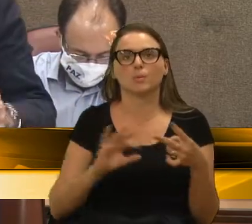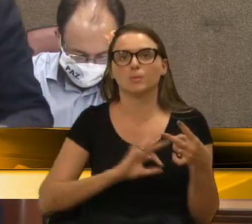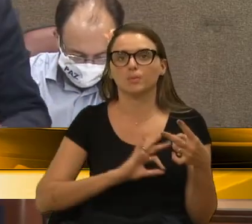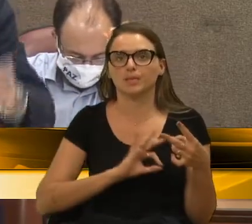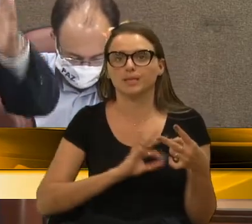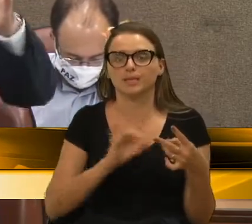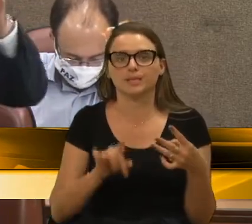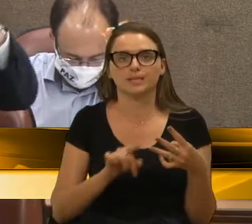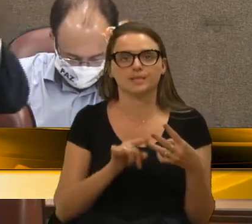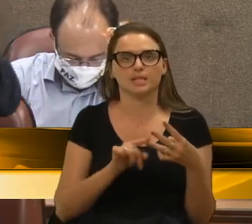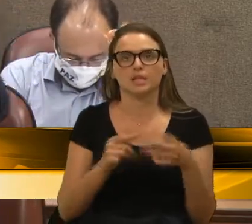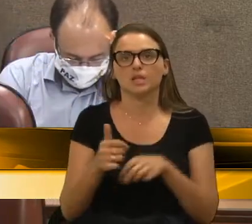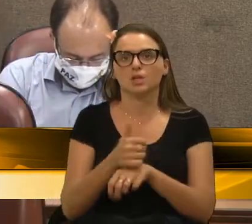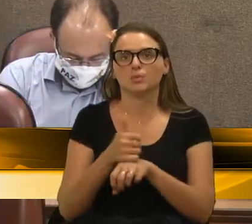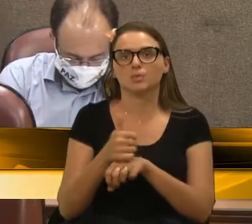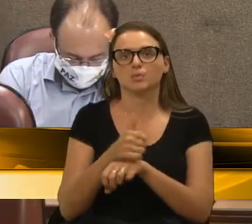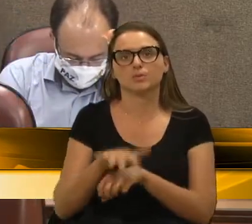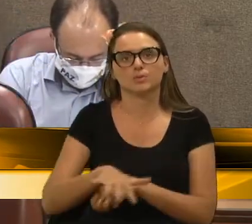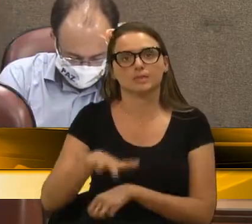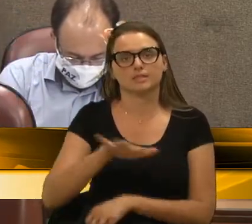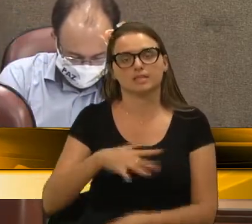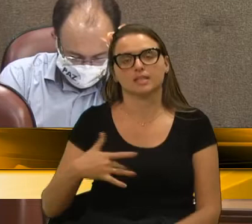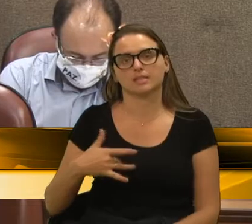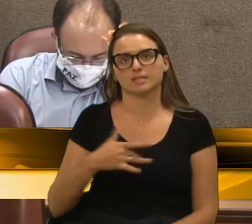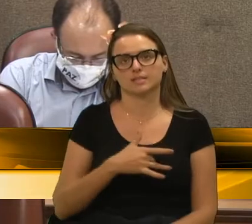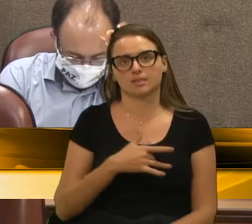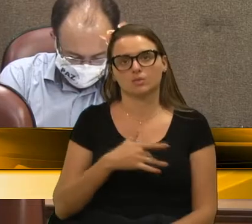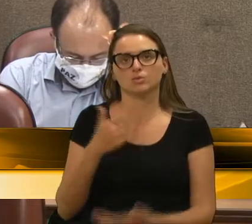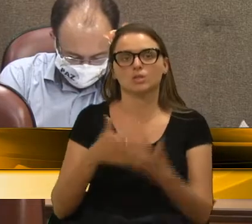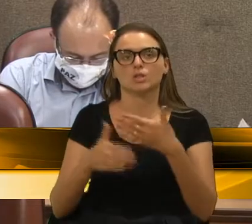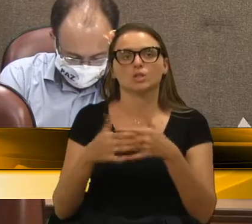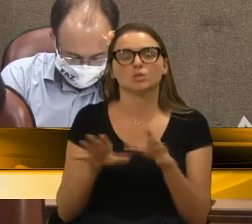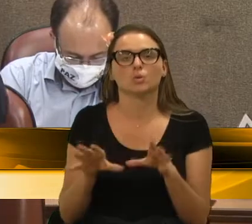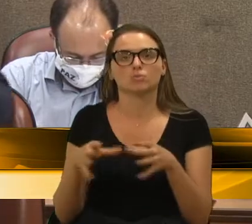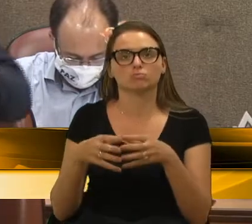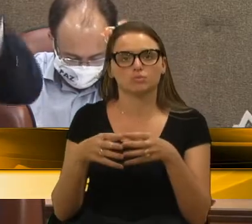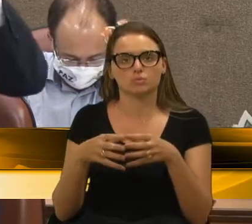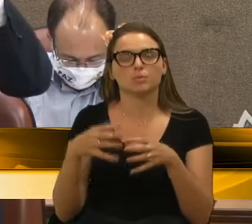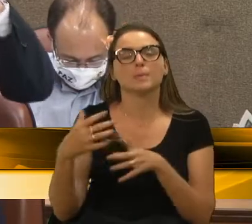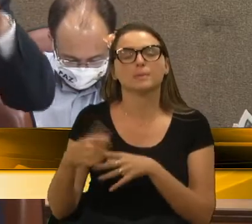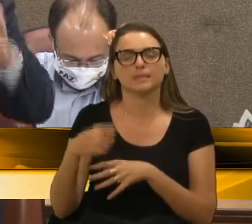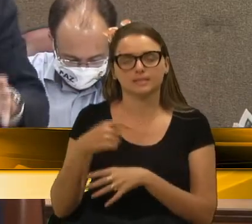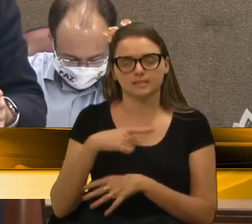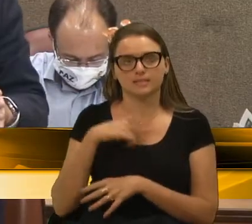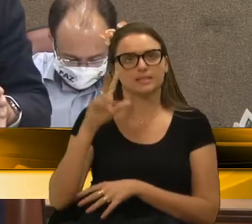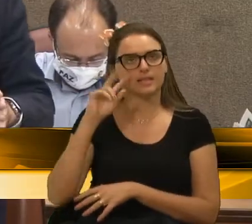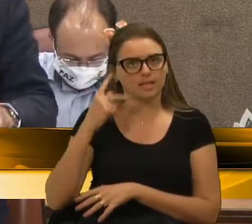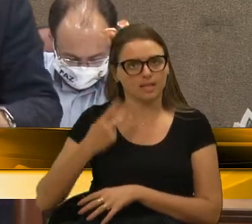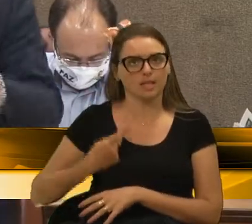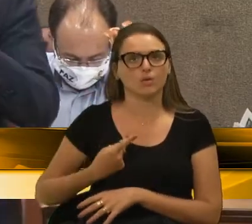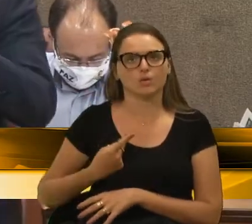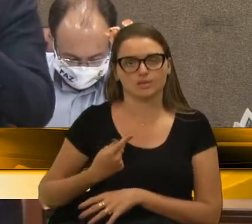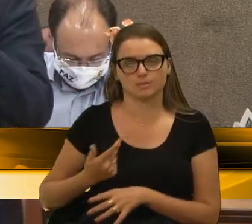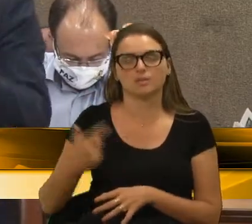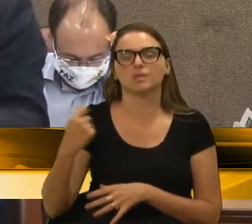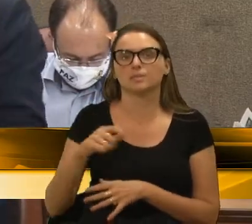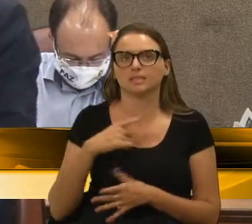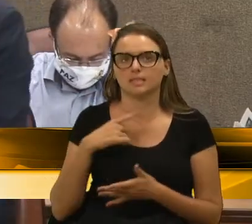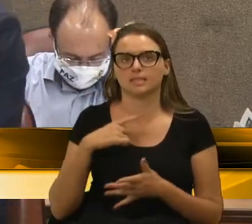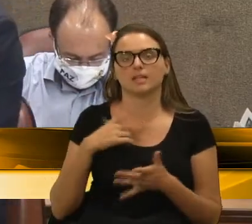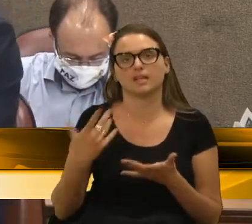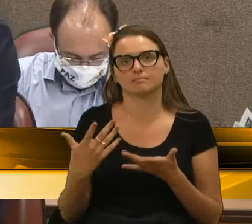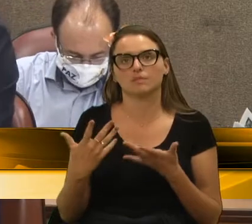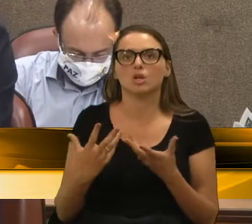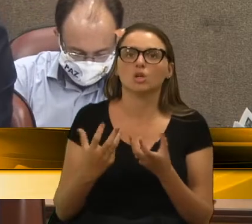policiais, os profissionais da saúde. Essas pessoas precisam ter um reconhecimento e precisam ter uma deferência